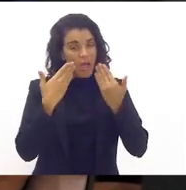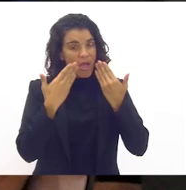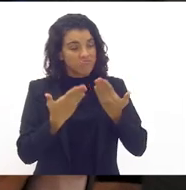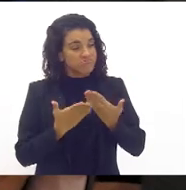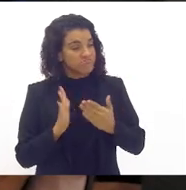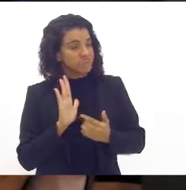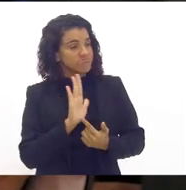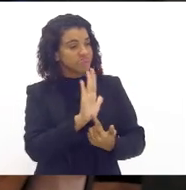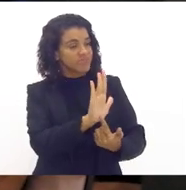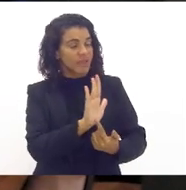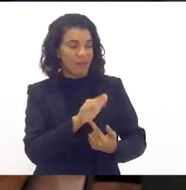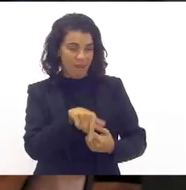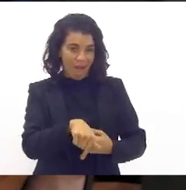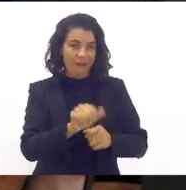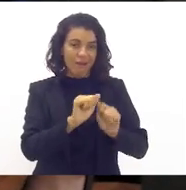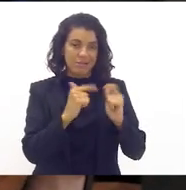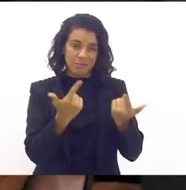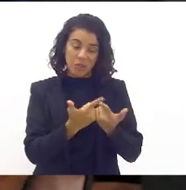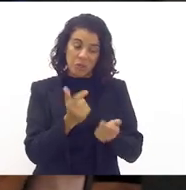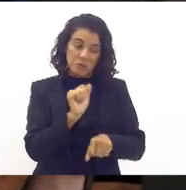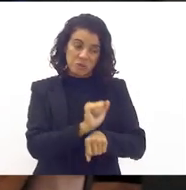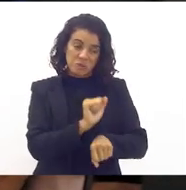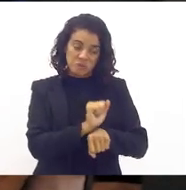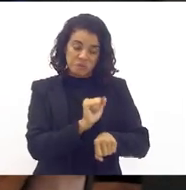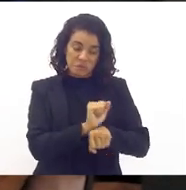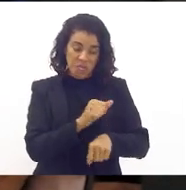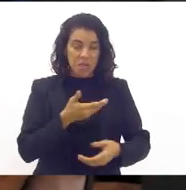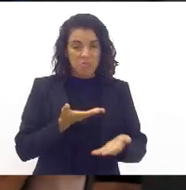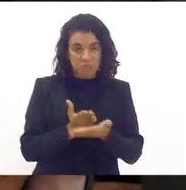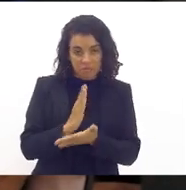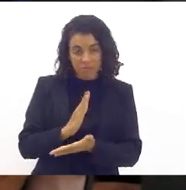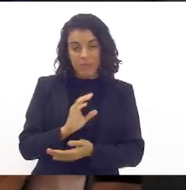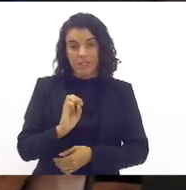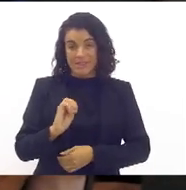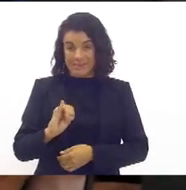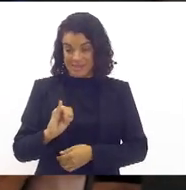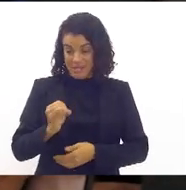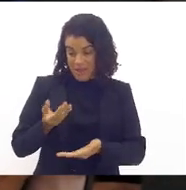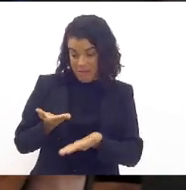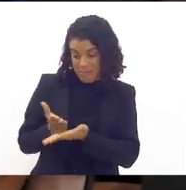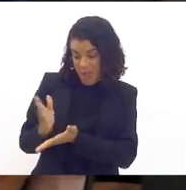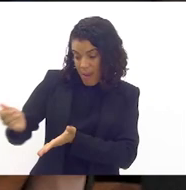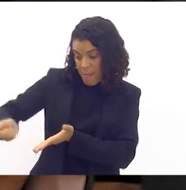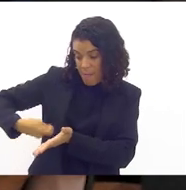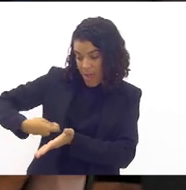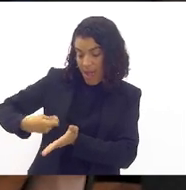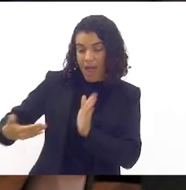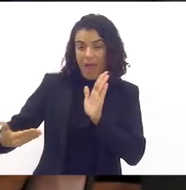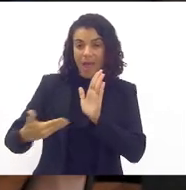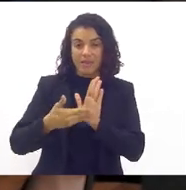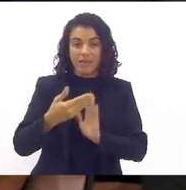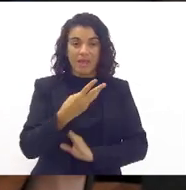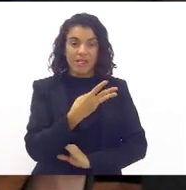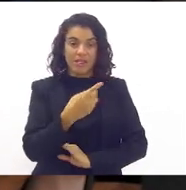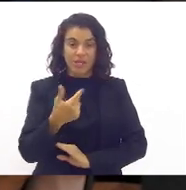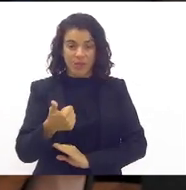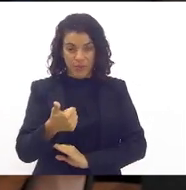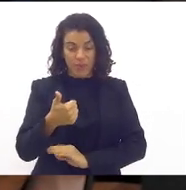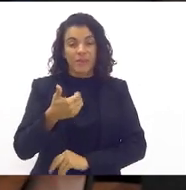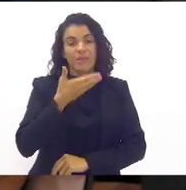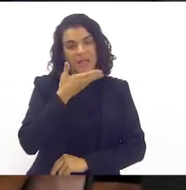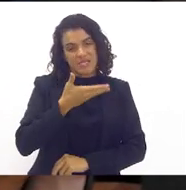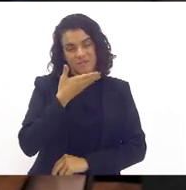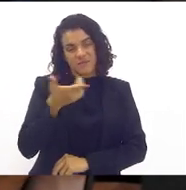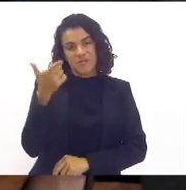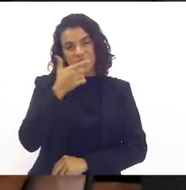casa, só aguardando aprovar. Está apresentado, porque se sancionar até 31 de dezembro, a gente cumpre